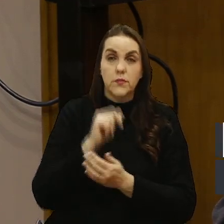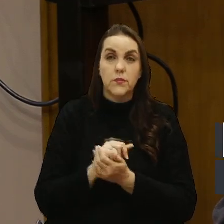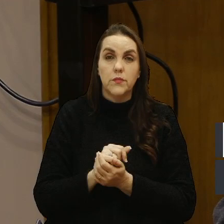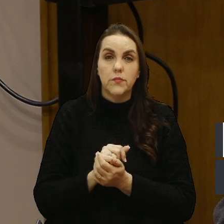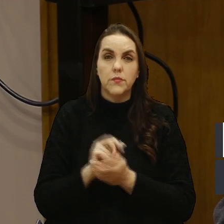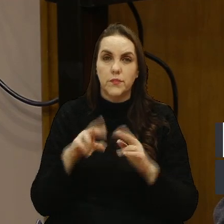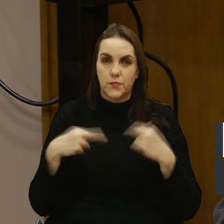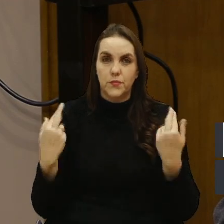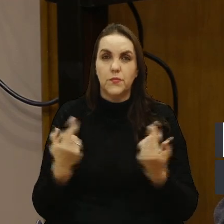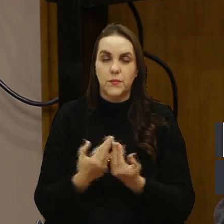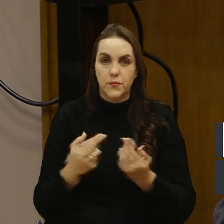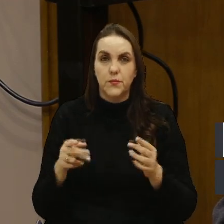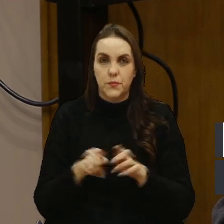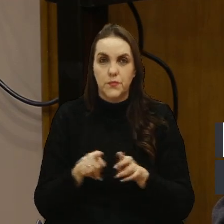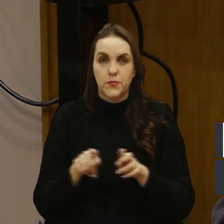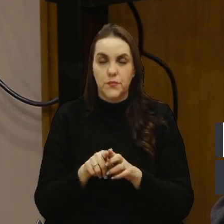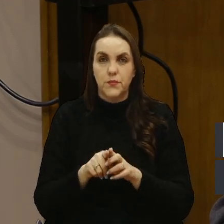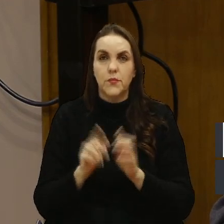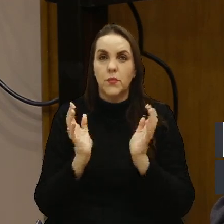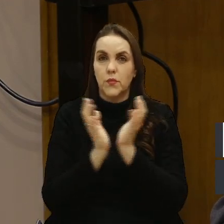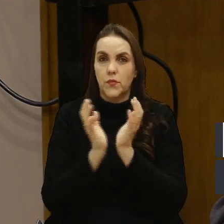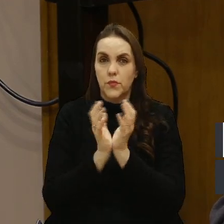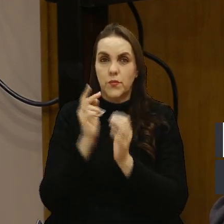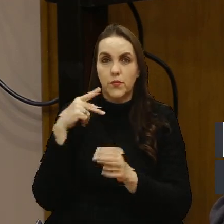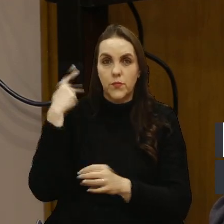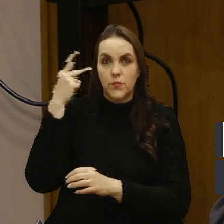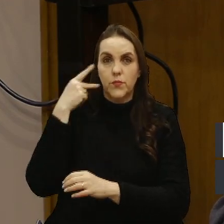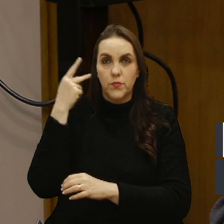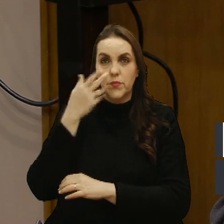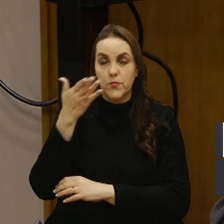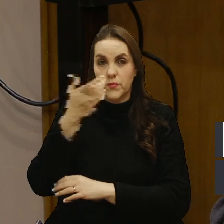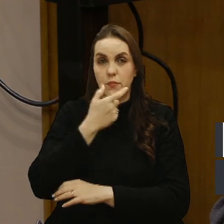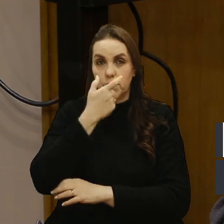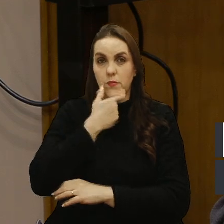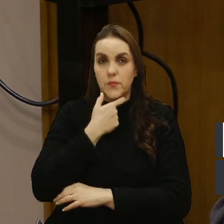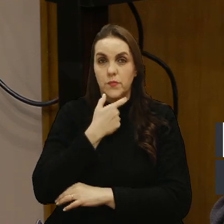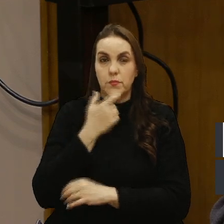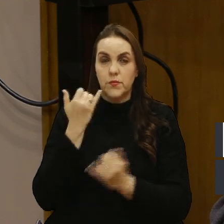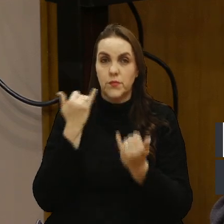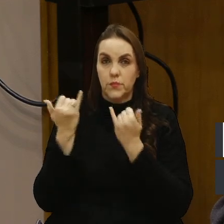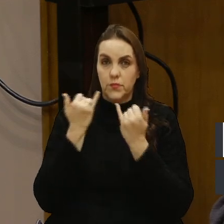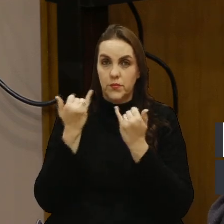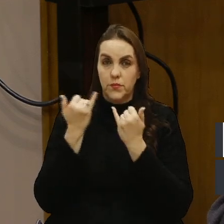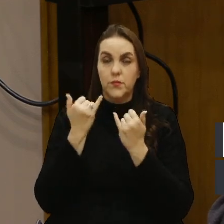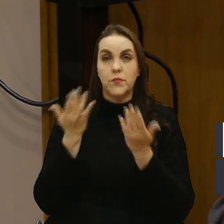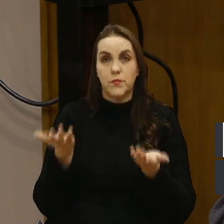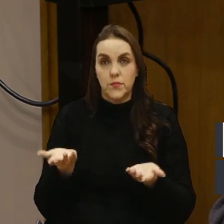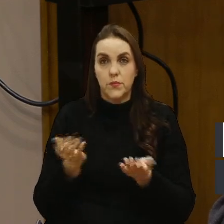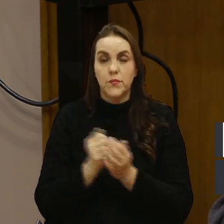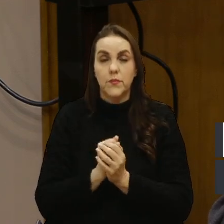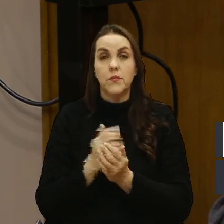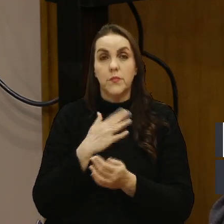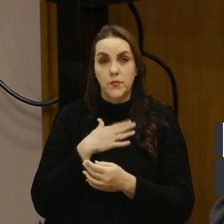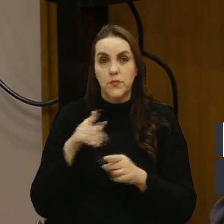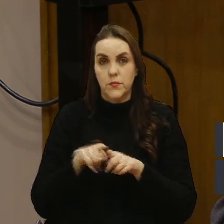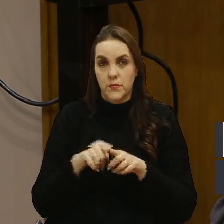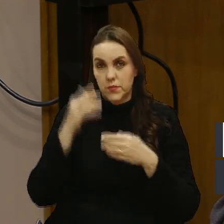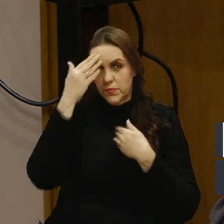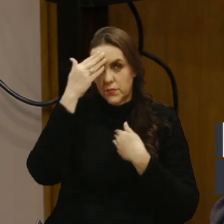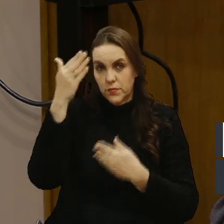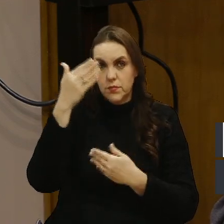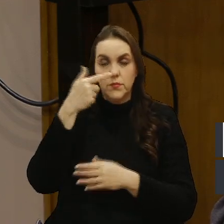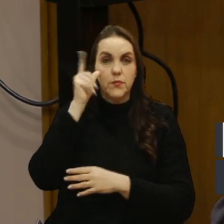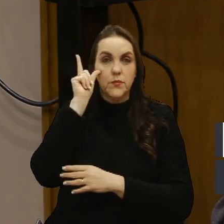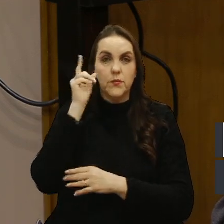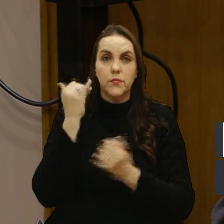grande expediente do colega vereador Cristiano, ele já trouxe também informações, o qual eu mesmo agradeci ele ontem aqui